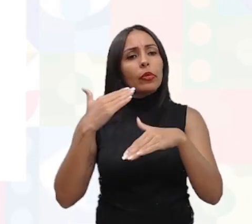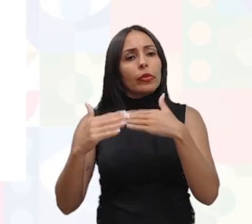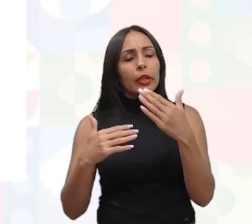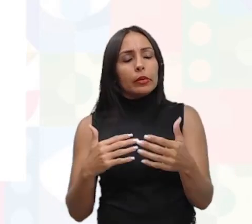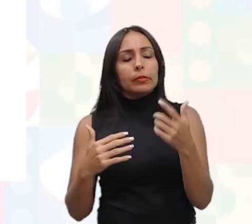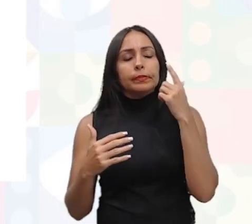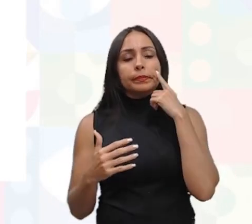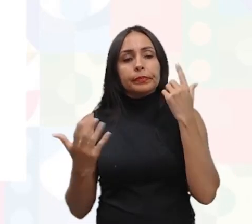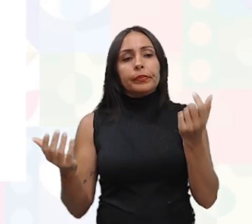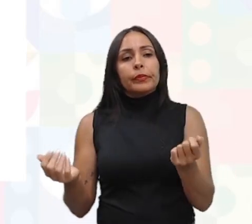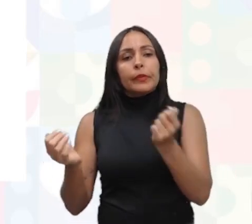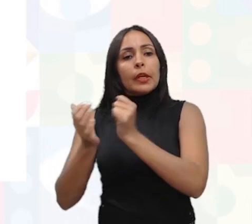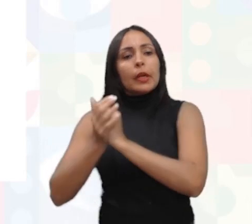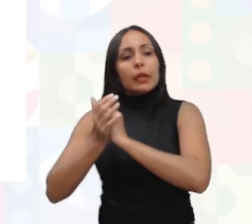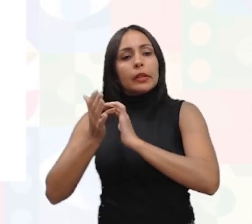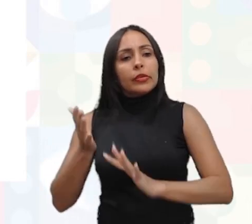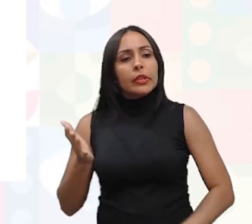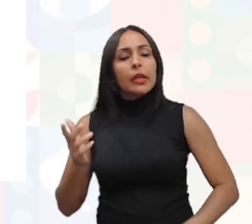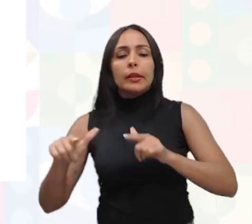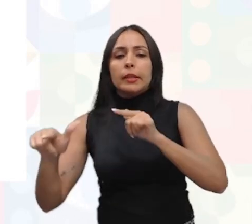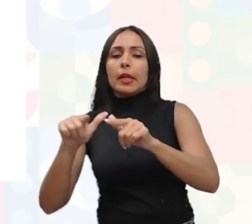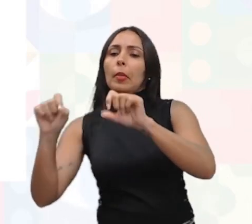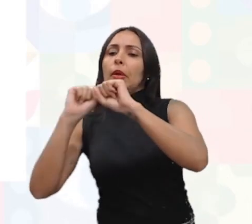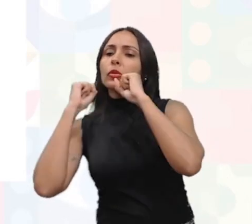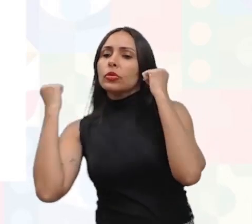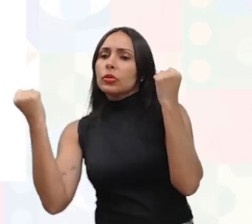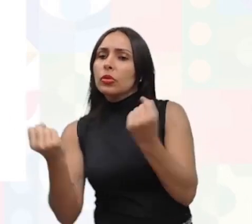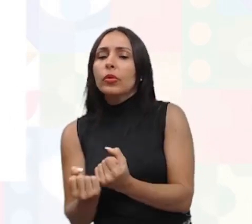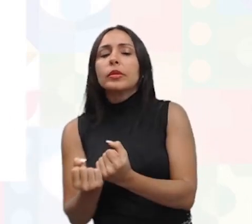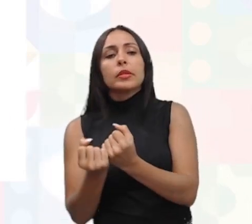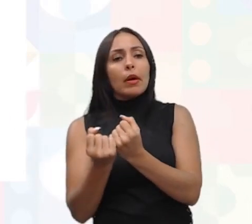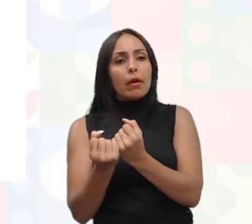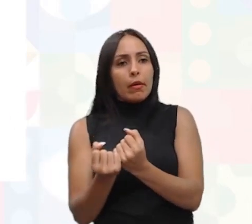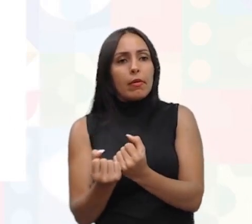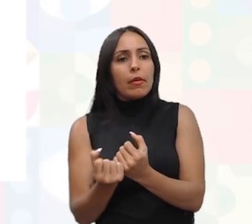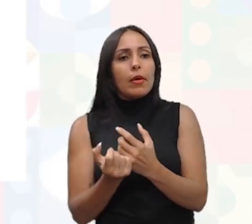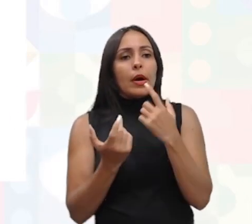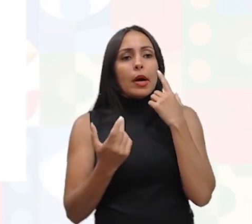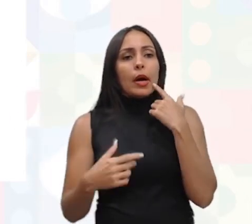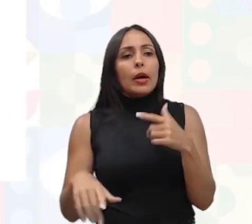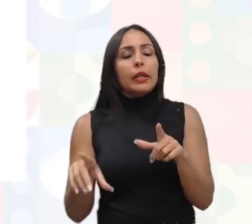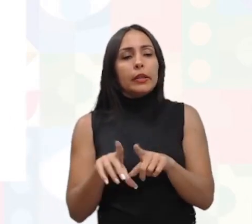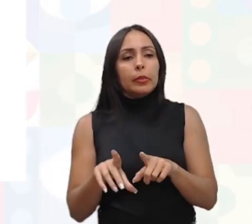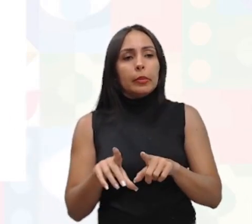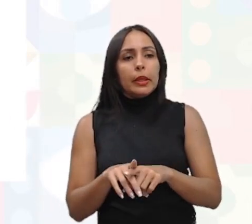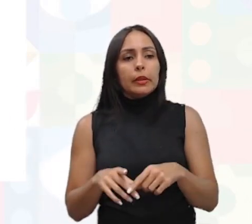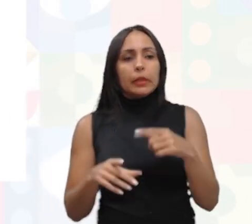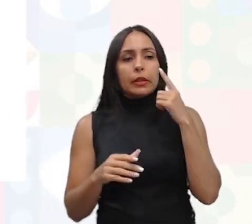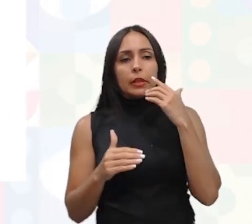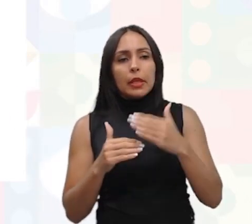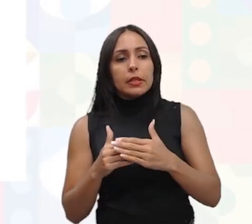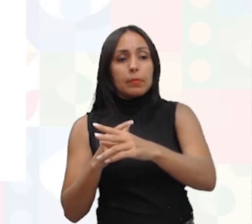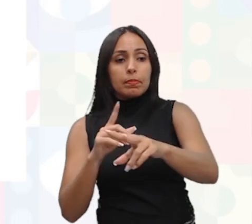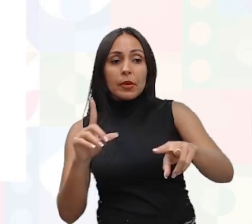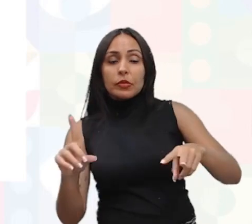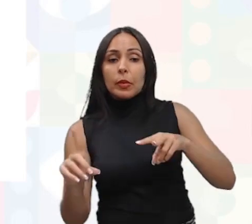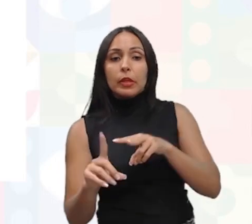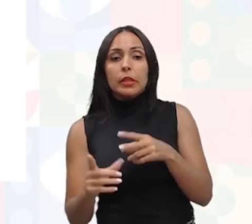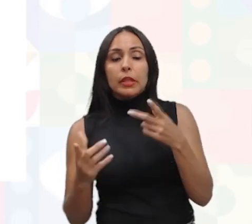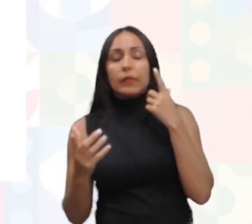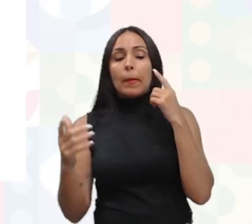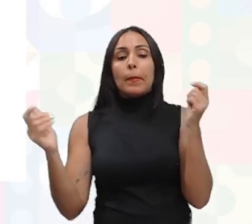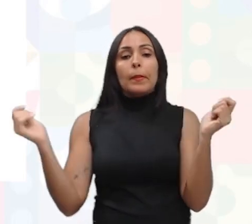atividades sociais extremamente significativas, mas também deve pensar nessa perspectiva como uma